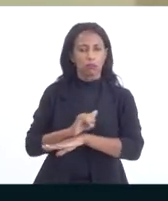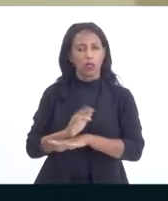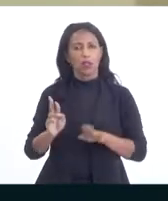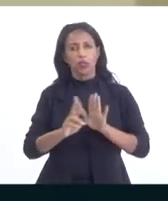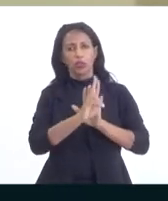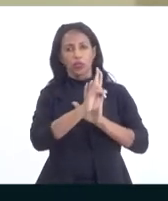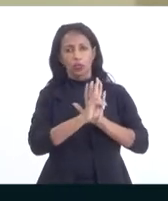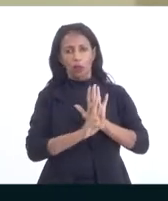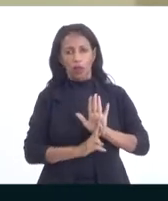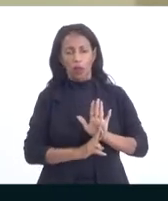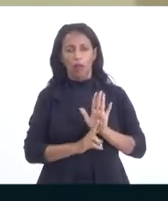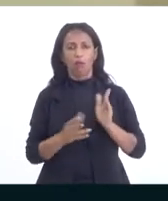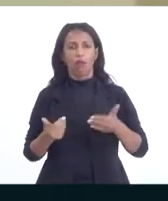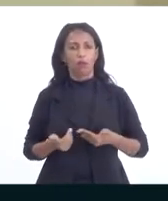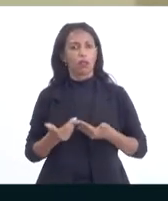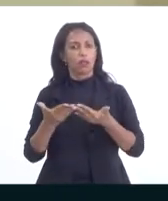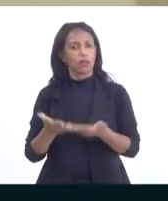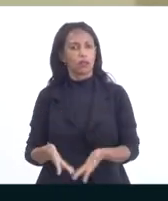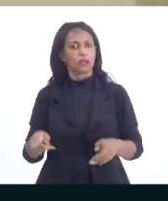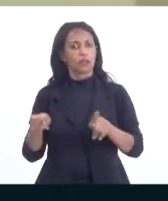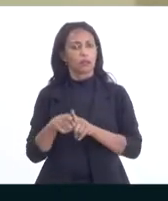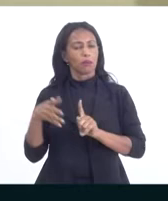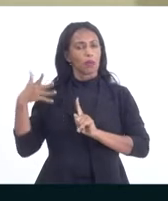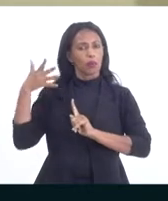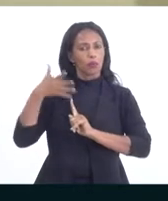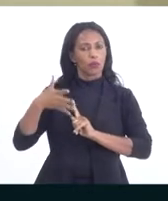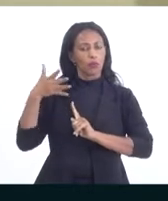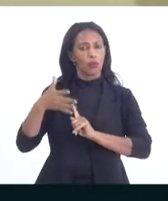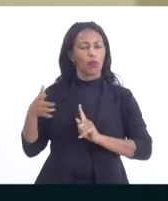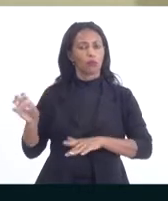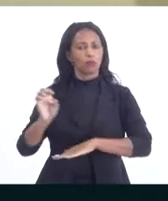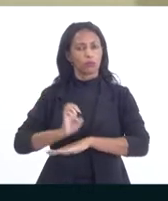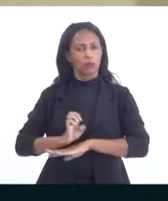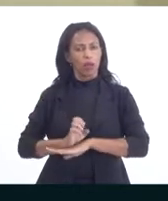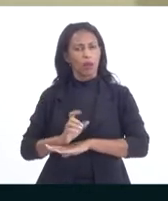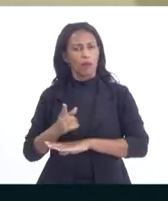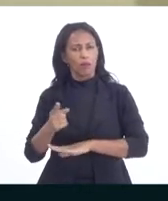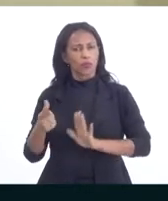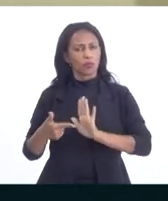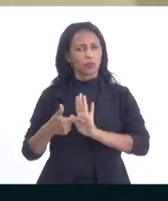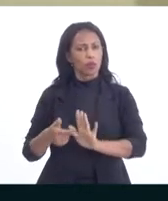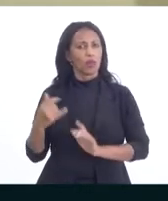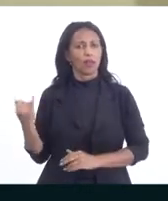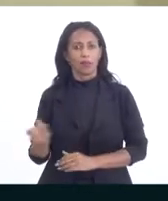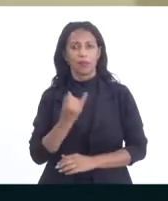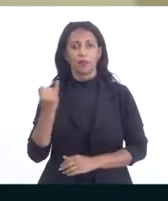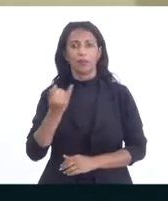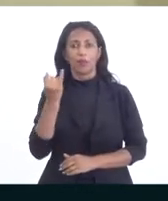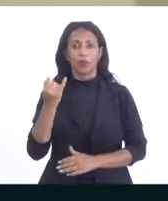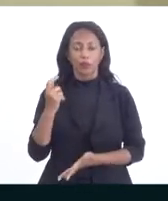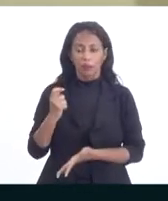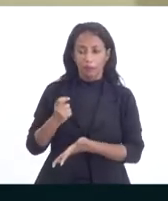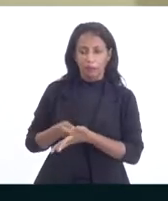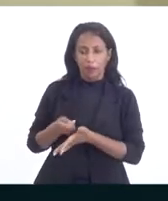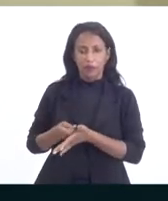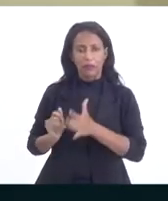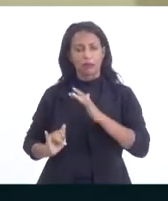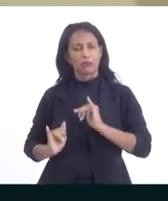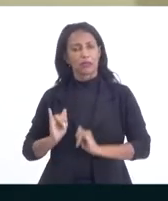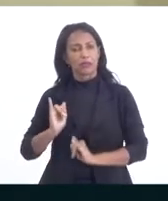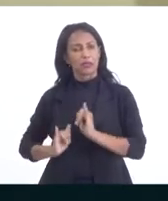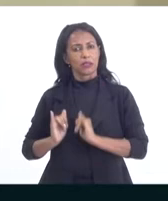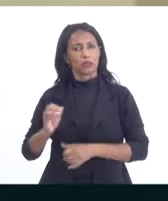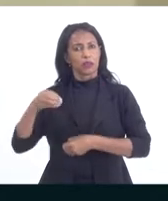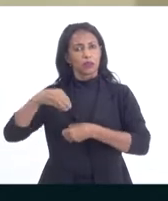relatório e trazer ele também para o Fórum de Desenvolvimento do Estado, para a gente reforçar a importância da gente manter essas indústrias no